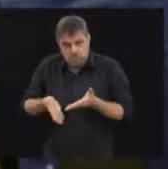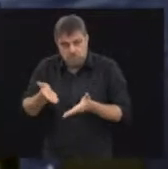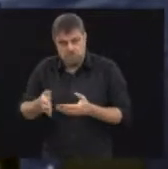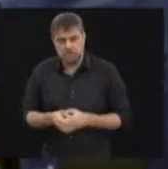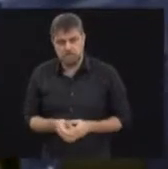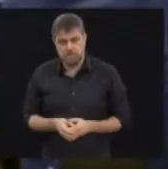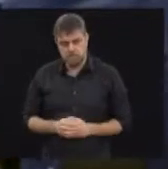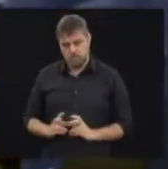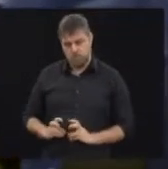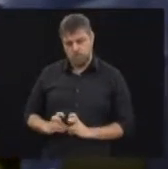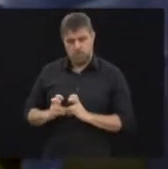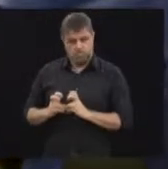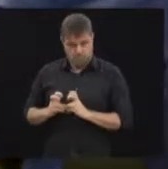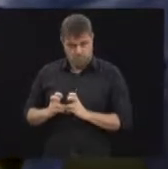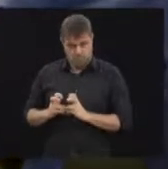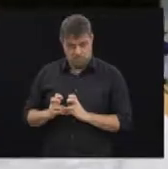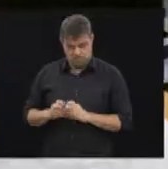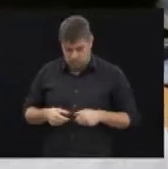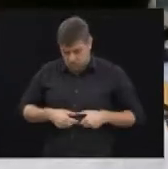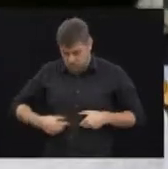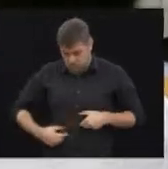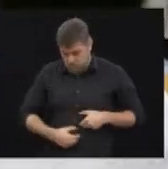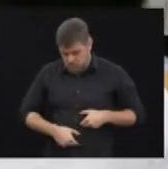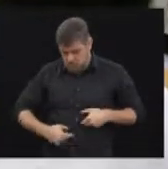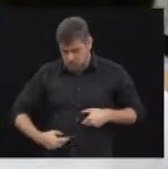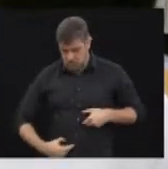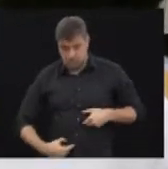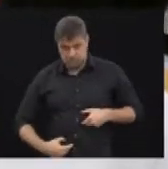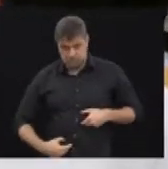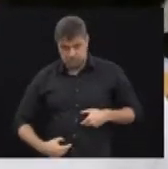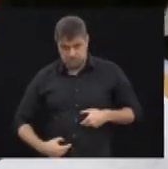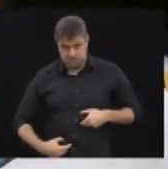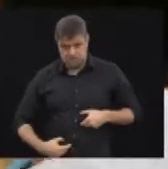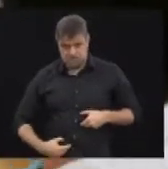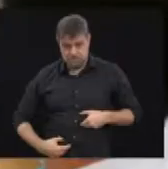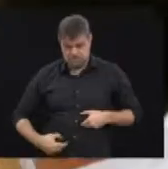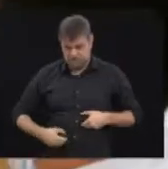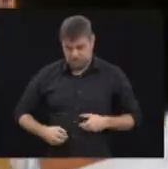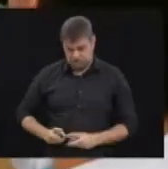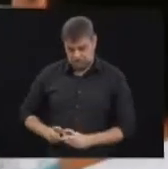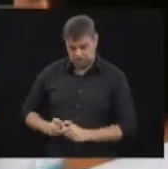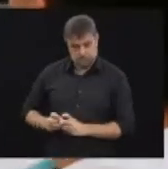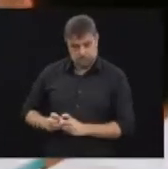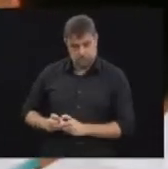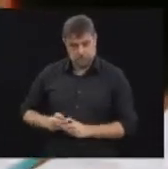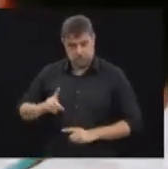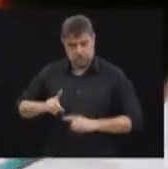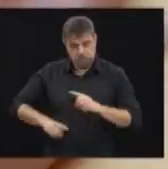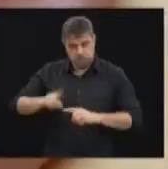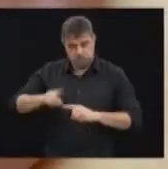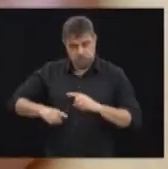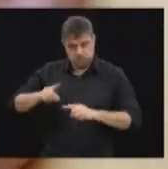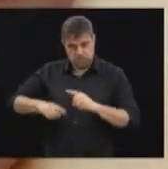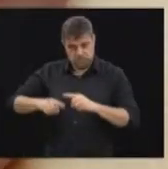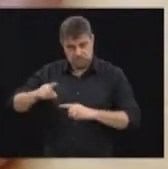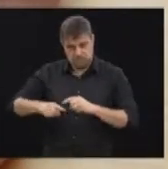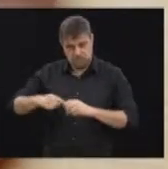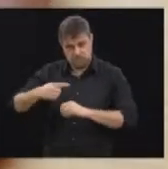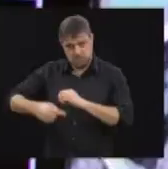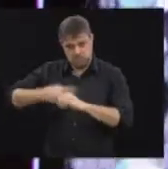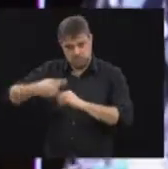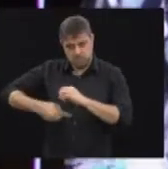tratamento para tumores que são chamados neuroendócrinos, com uma